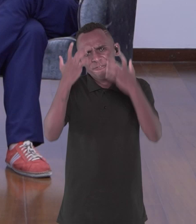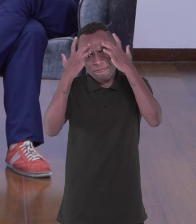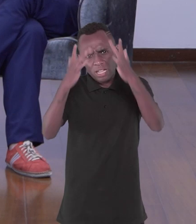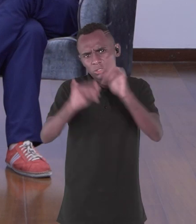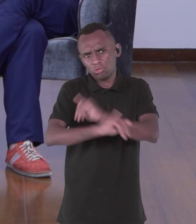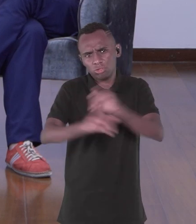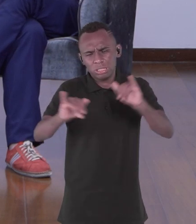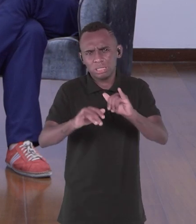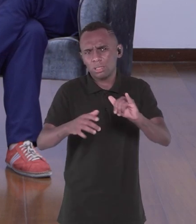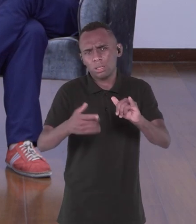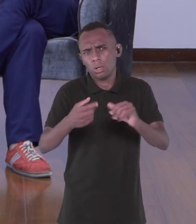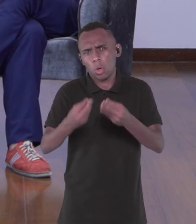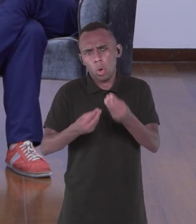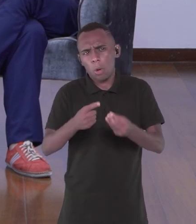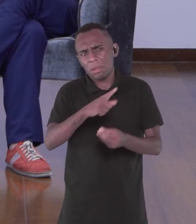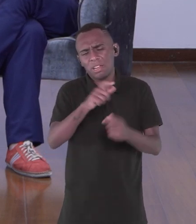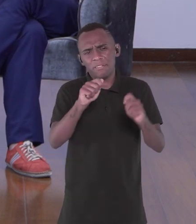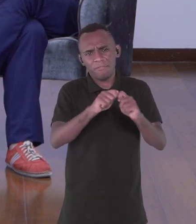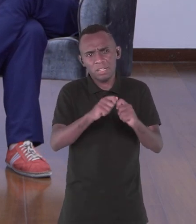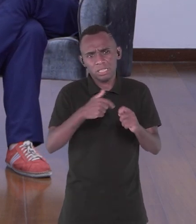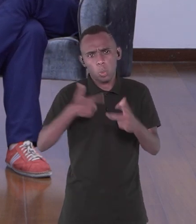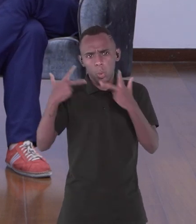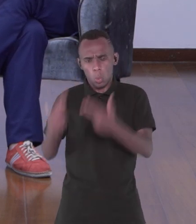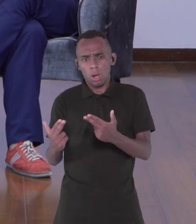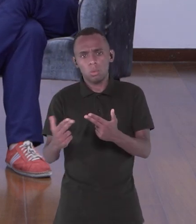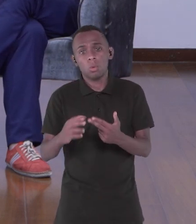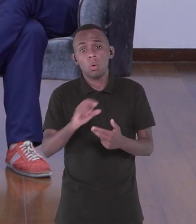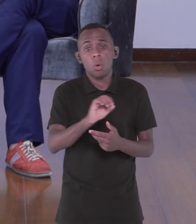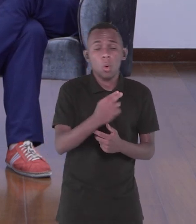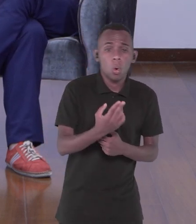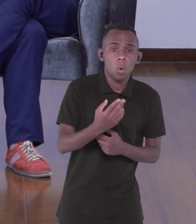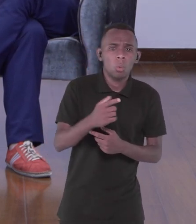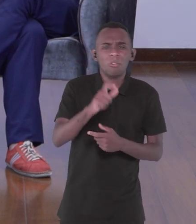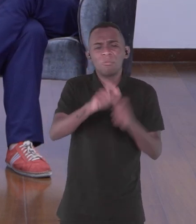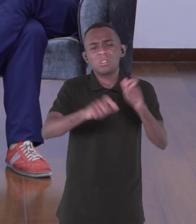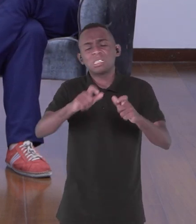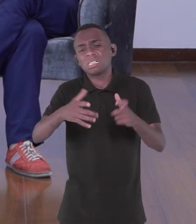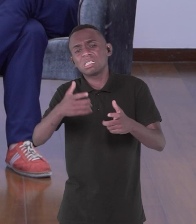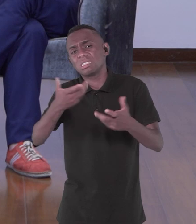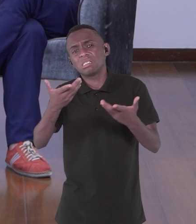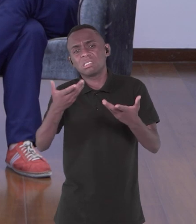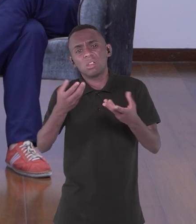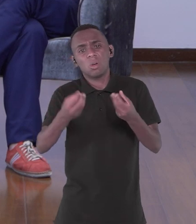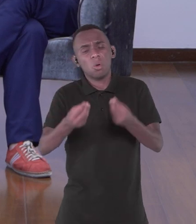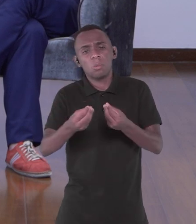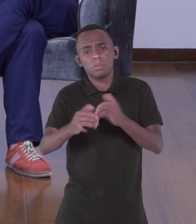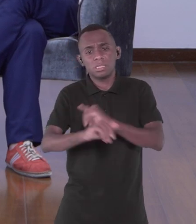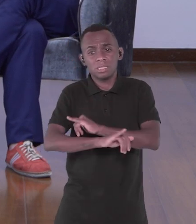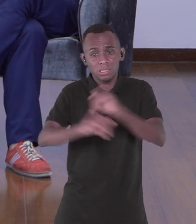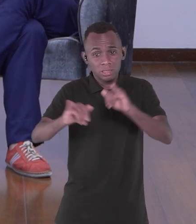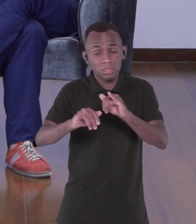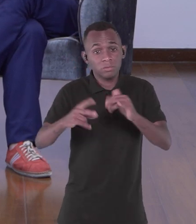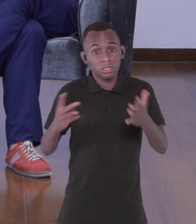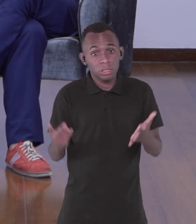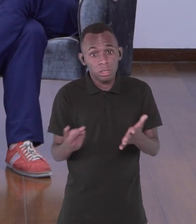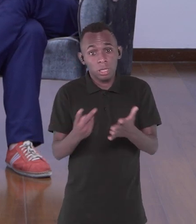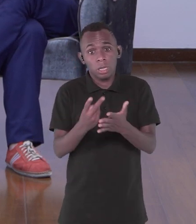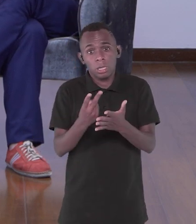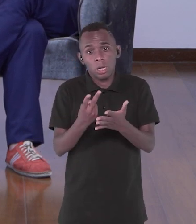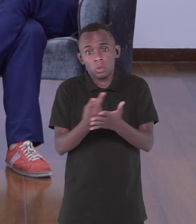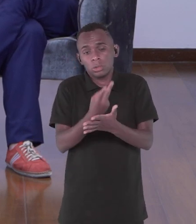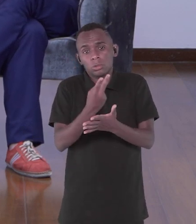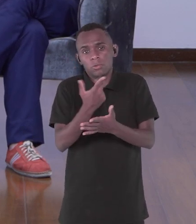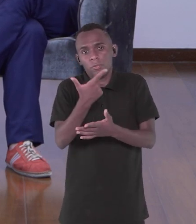inclusive, você falar, não, como ele fez, eu também faço. Ou, quem são vocês para dizerem, porque, afinal de contas, vocês acabaram de passar 20 anos